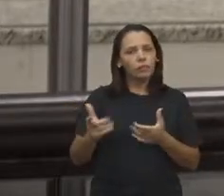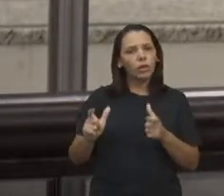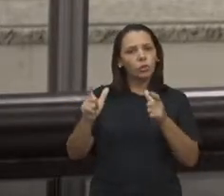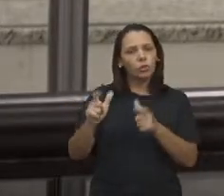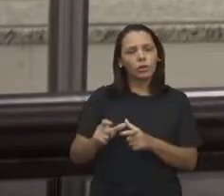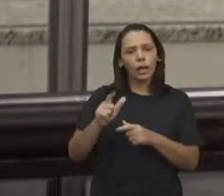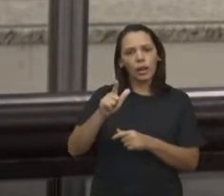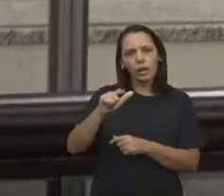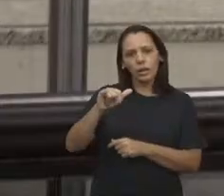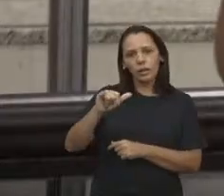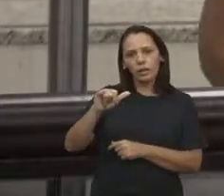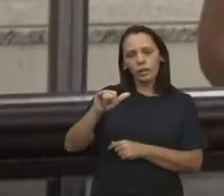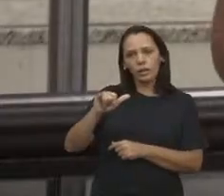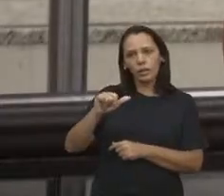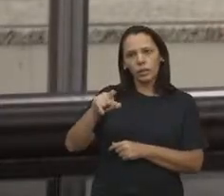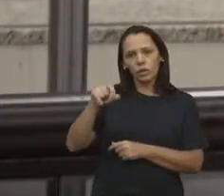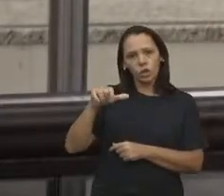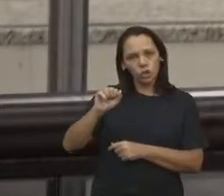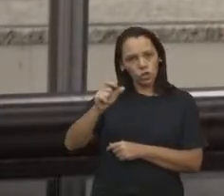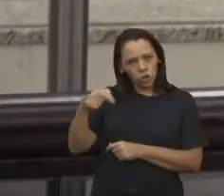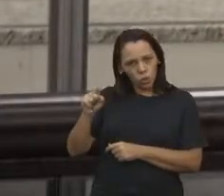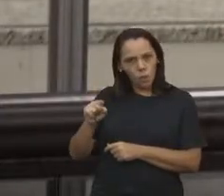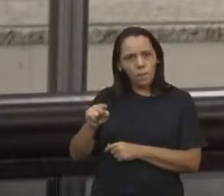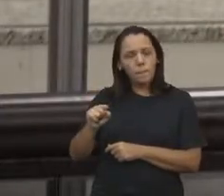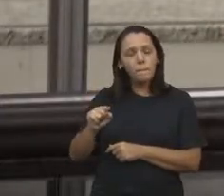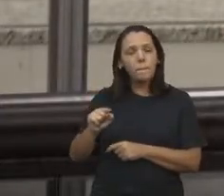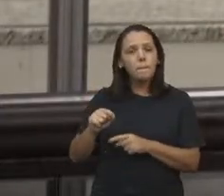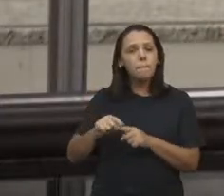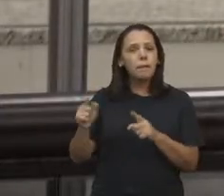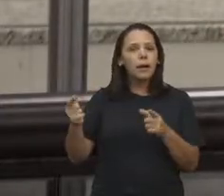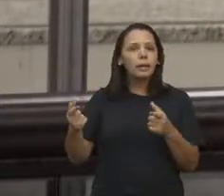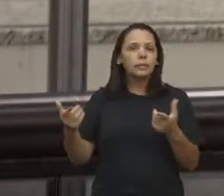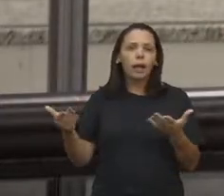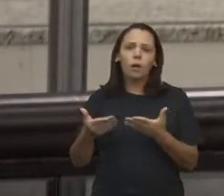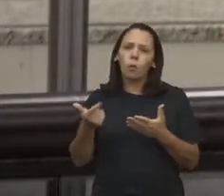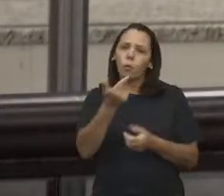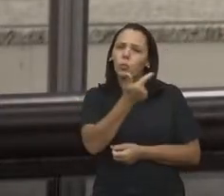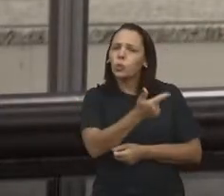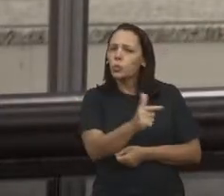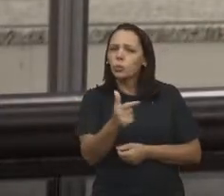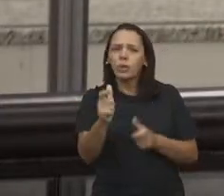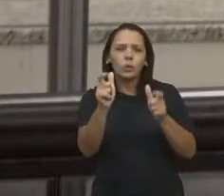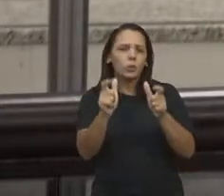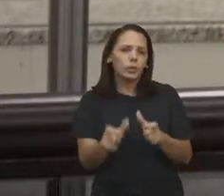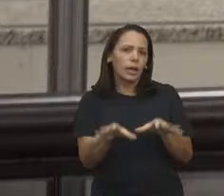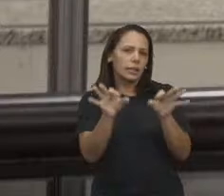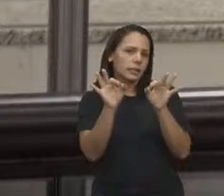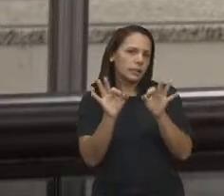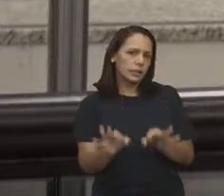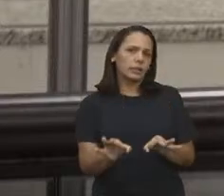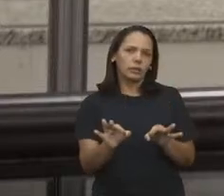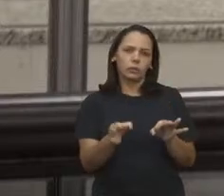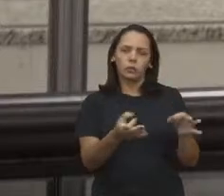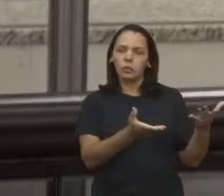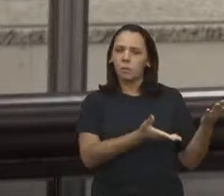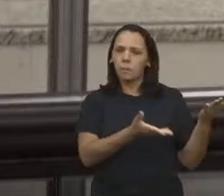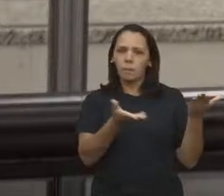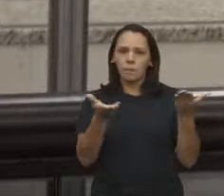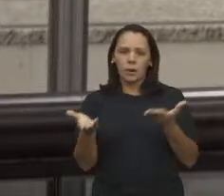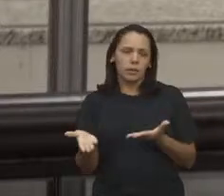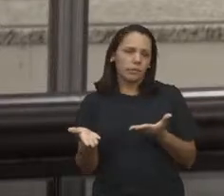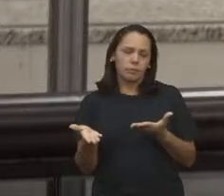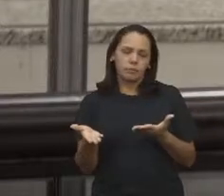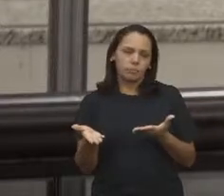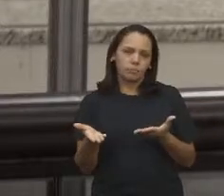E hoje nós não temos um local adequado que a prefeitura possa nos ajudar a jogar esses materiais,